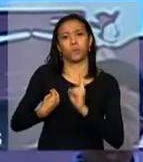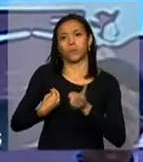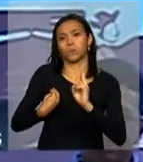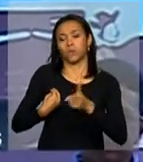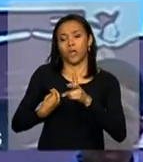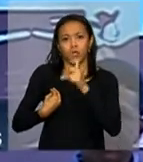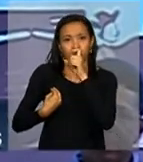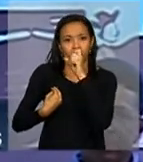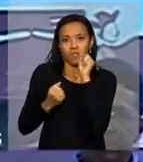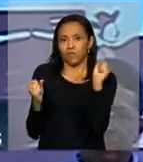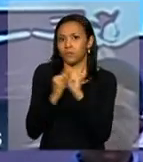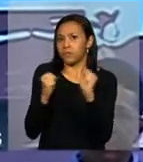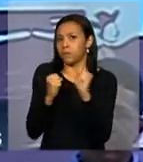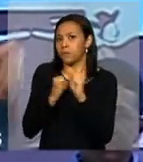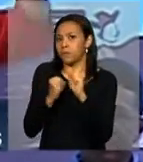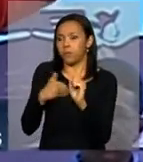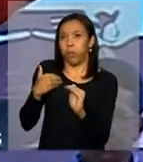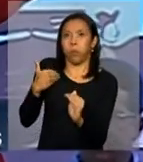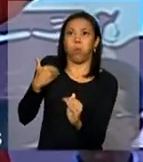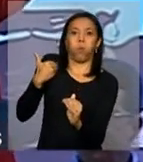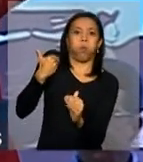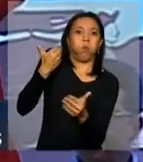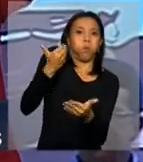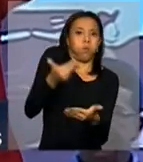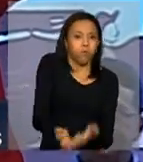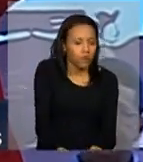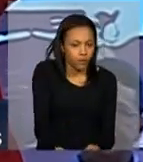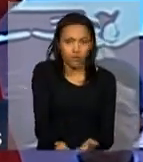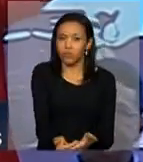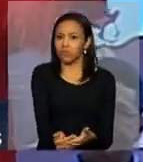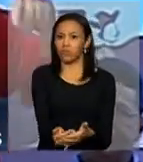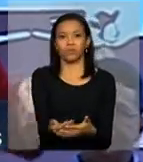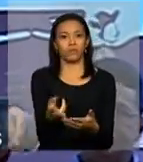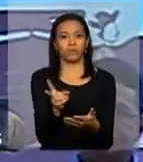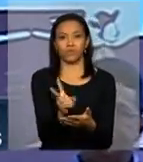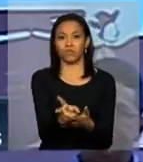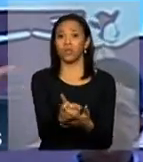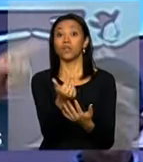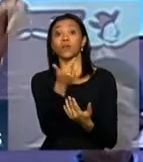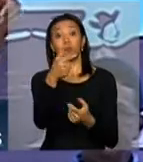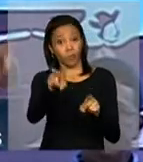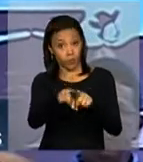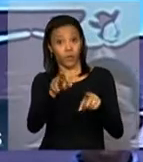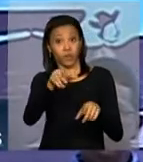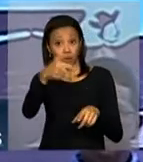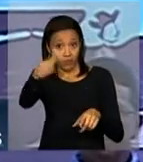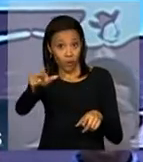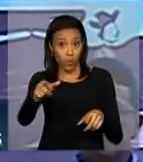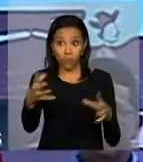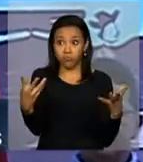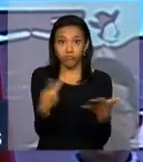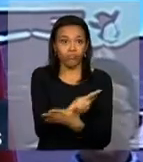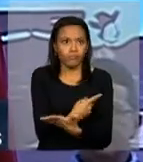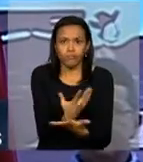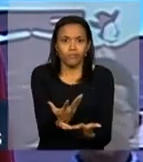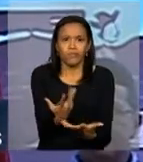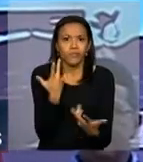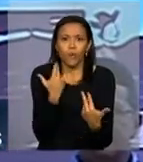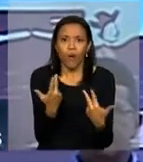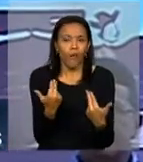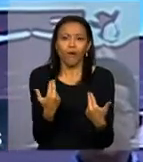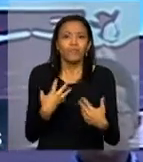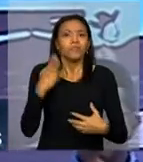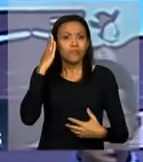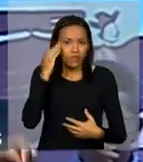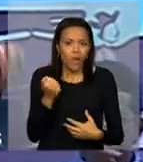invernos extremos, não convivem com invernos extremos como catástrofe, nós não temos por